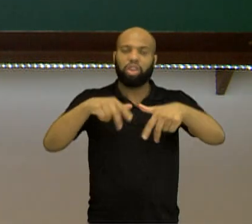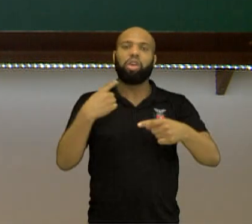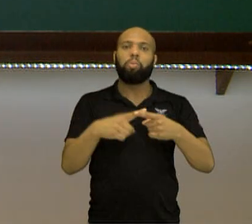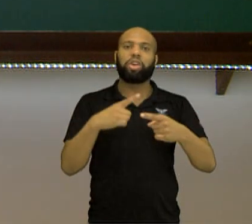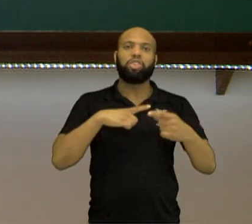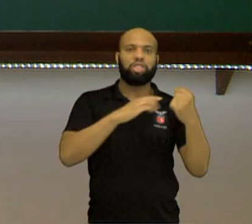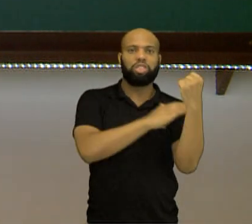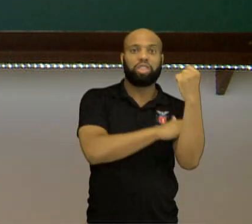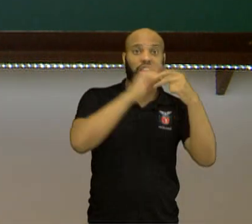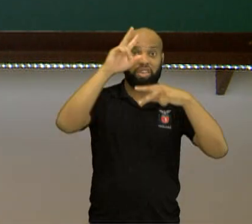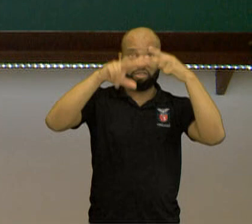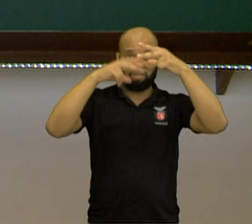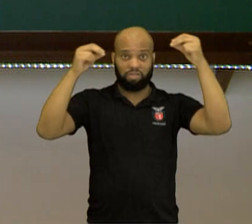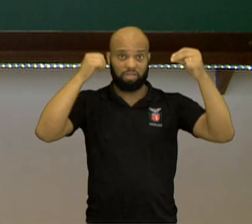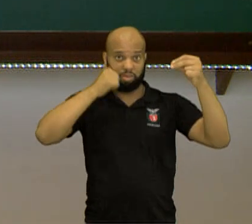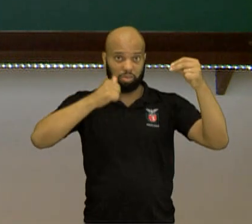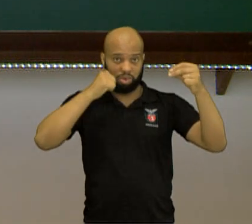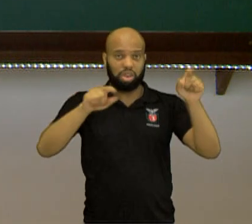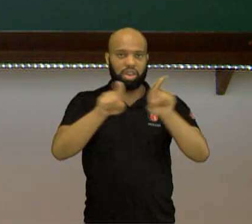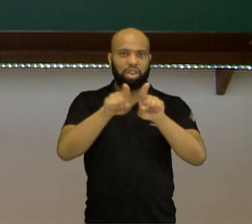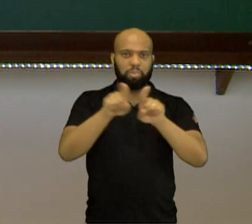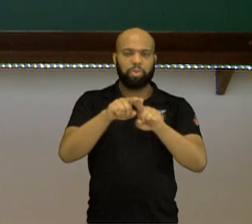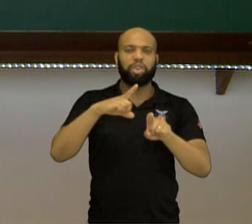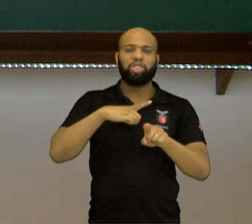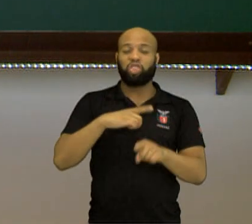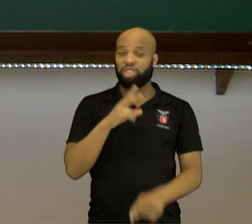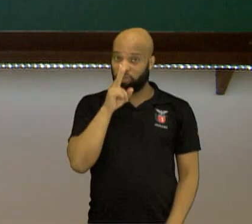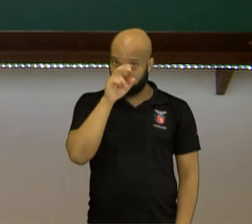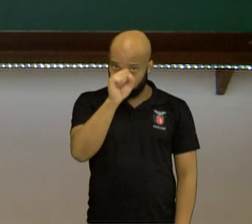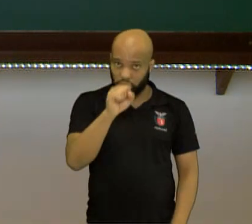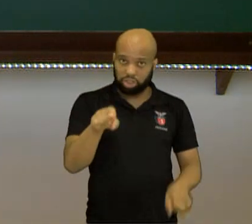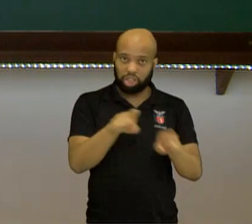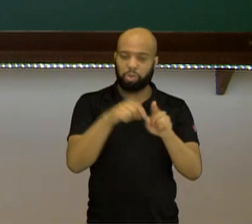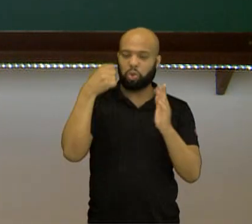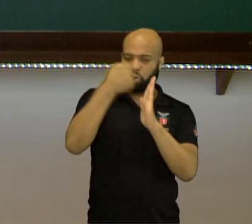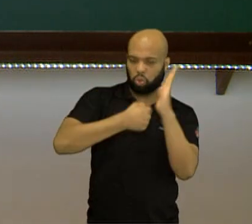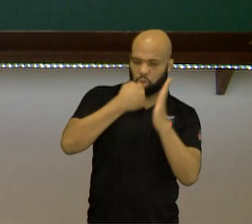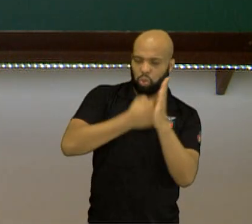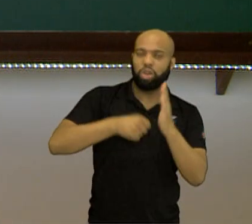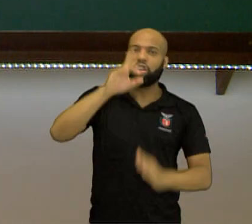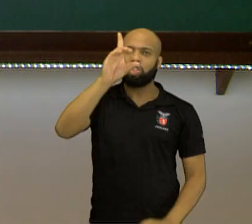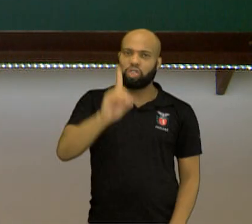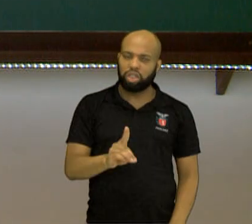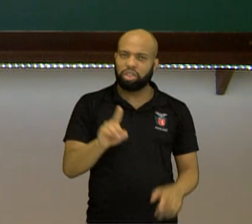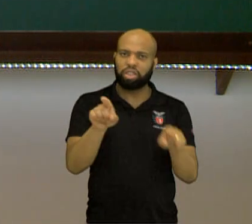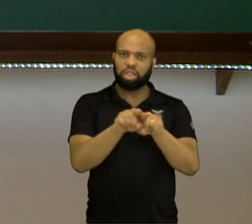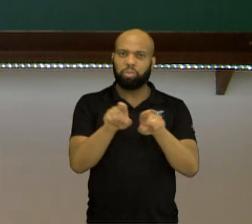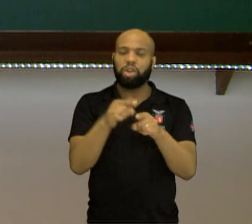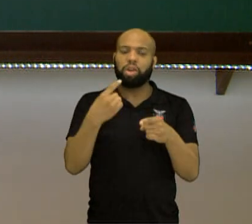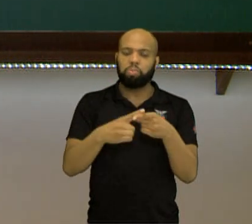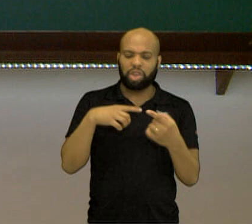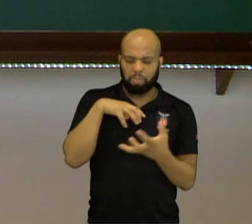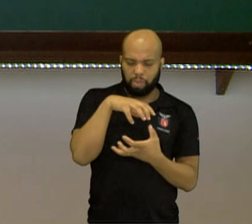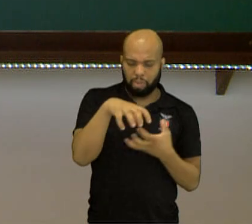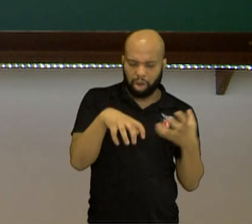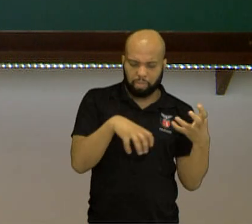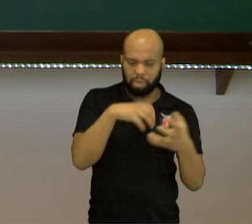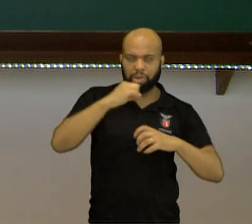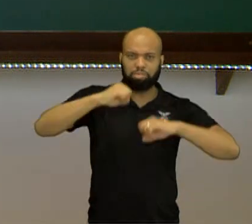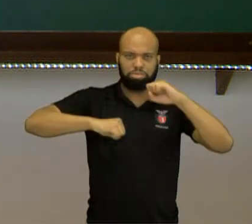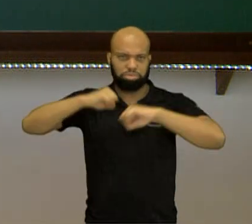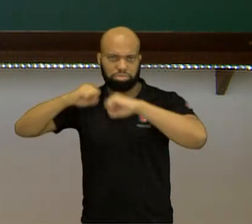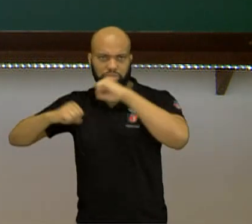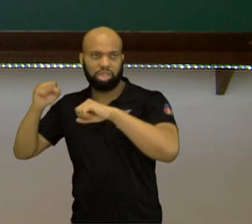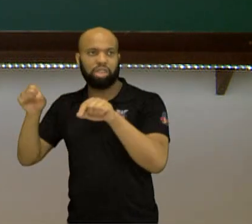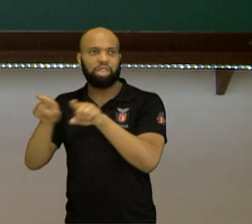por exemplo, né, uma construção grande aí em luta de direitos, né, até porque a Revolução Industrial ela trouxe,